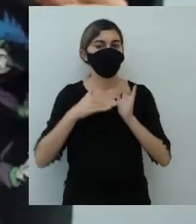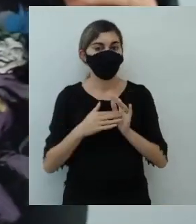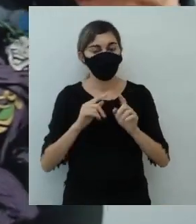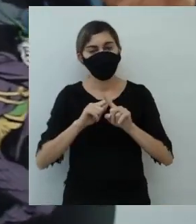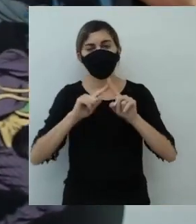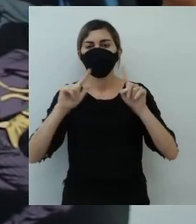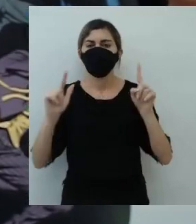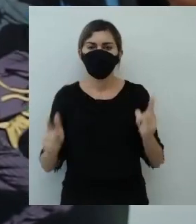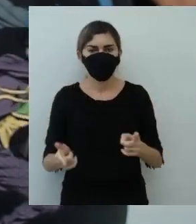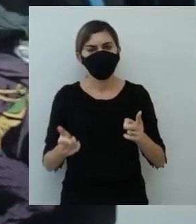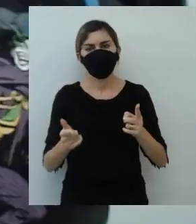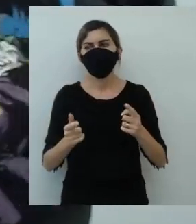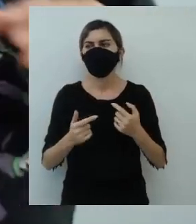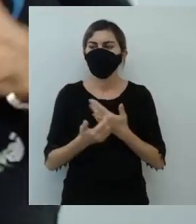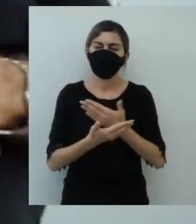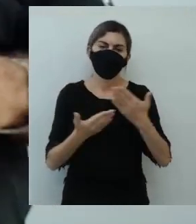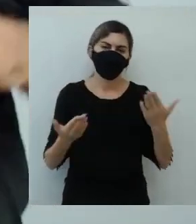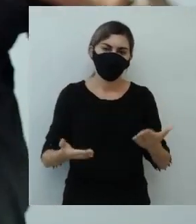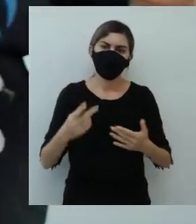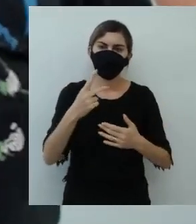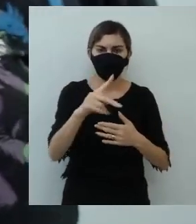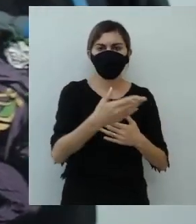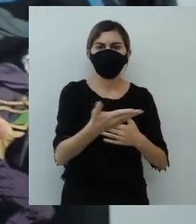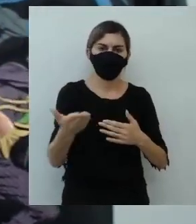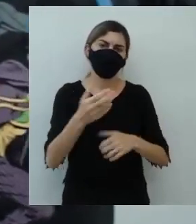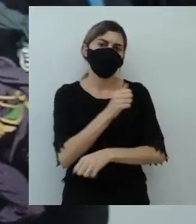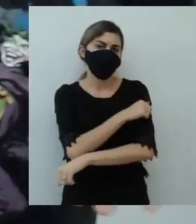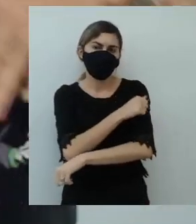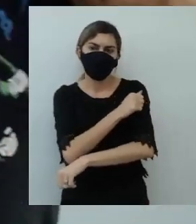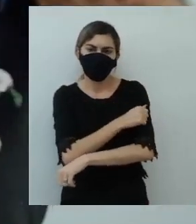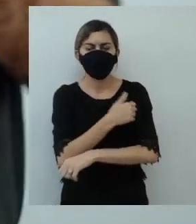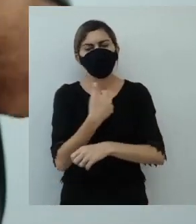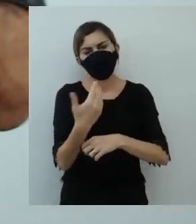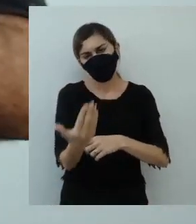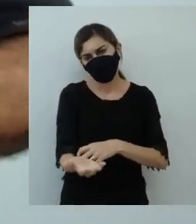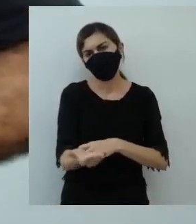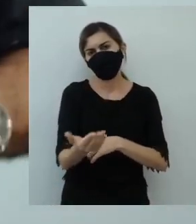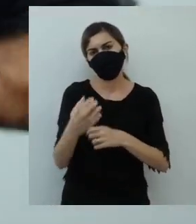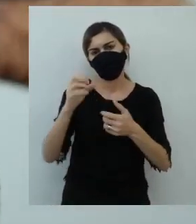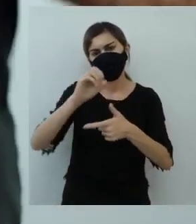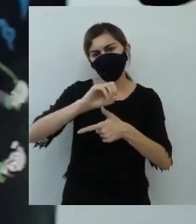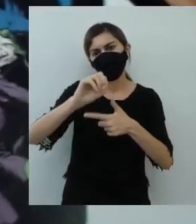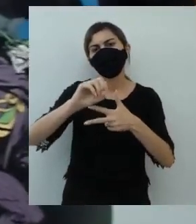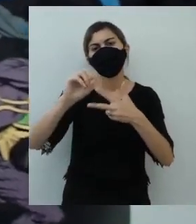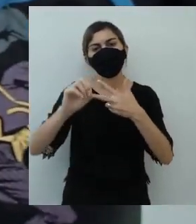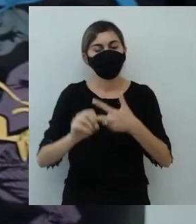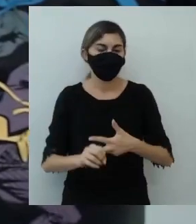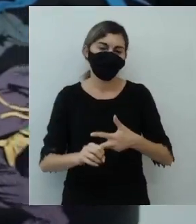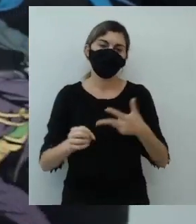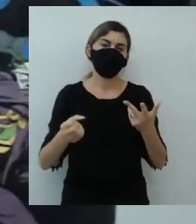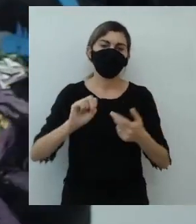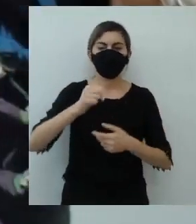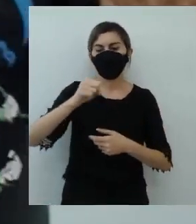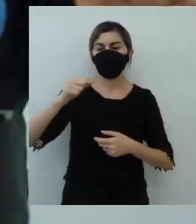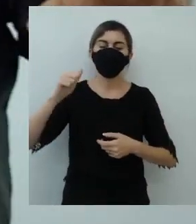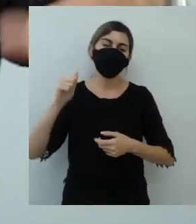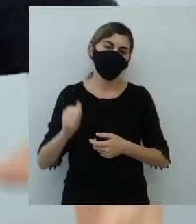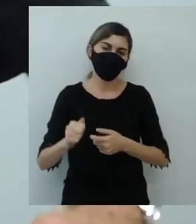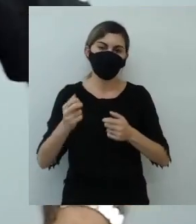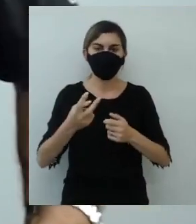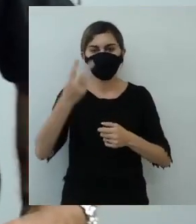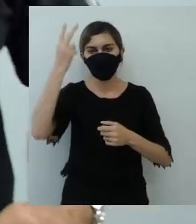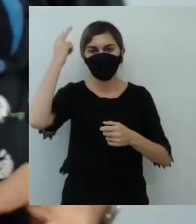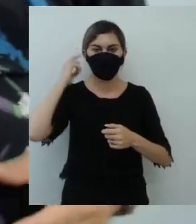Mas, no caso de vocês que são estudantes, que vão se submeter a um Enem, a um SSA, a um